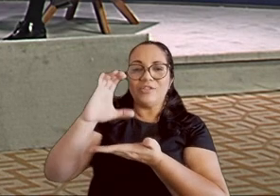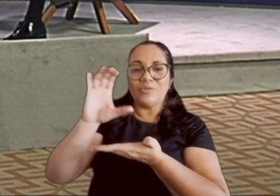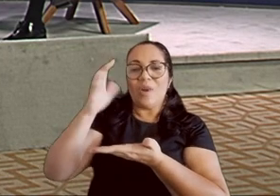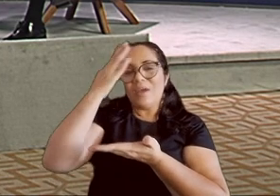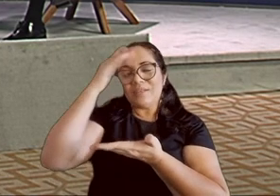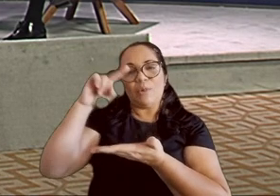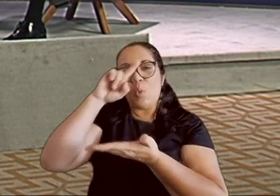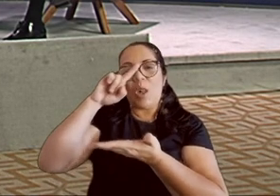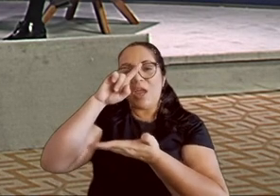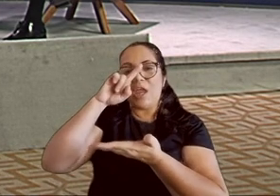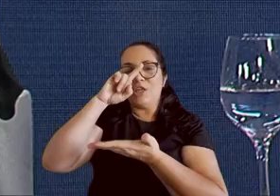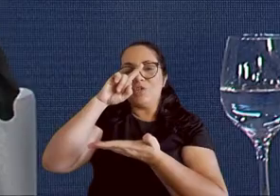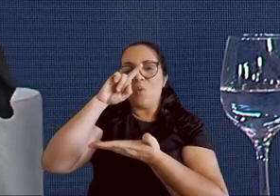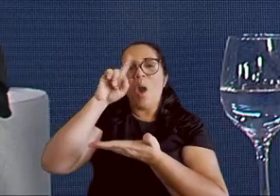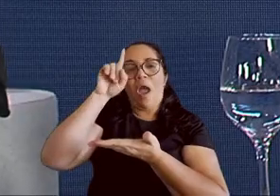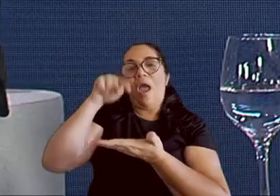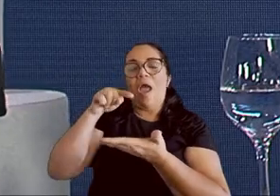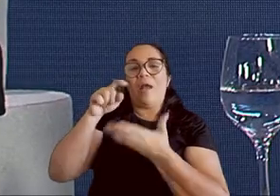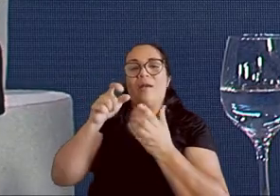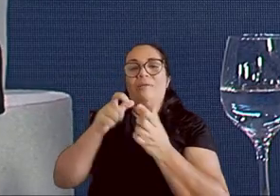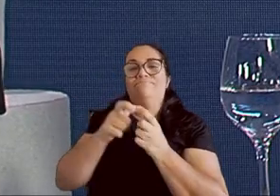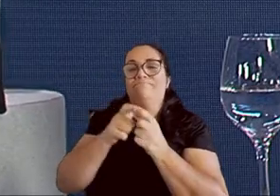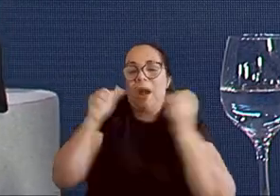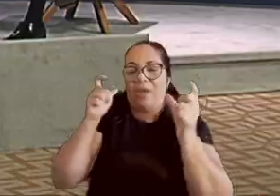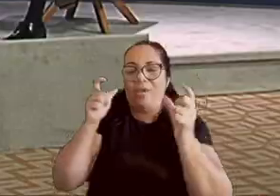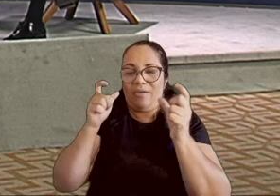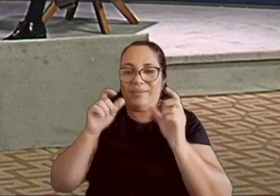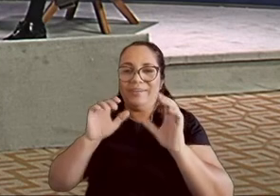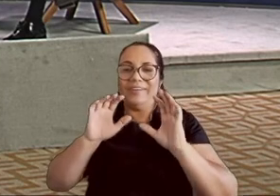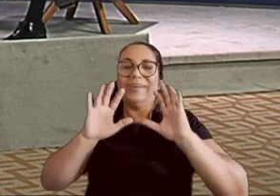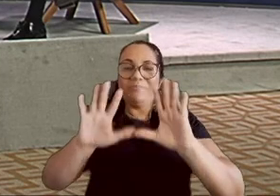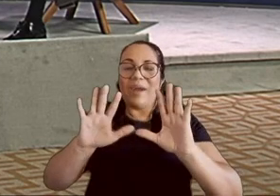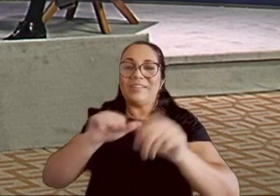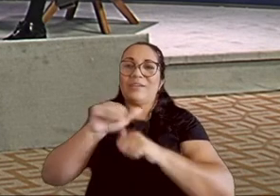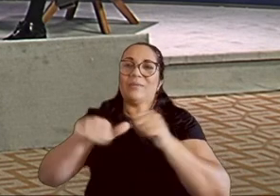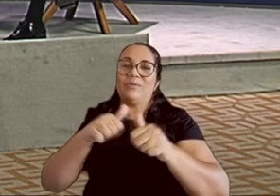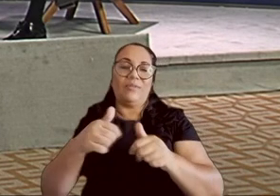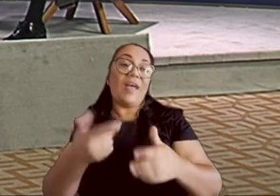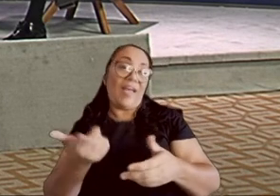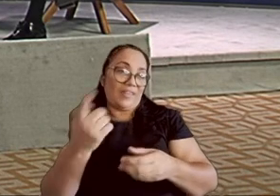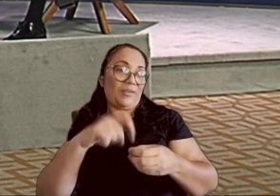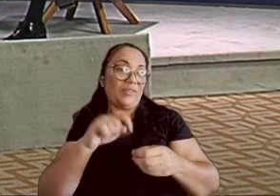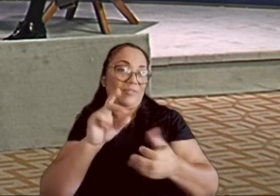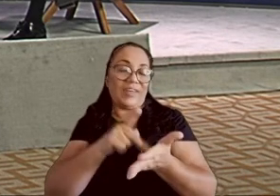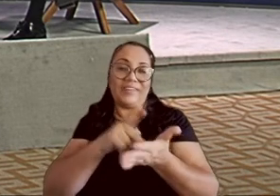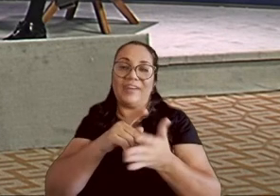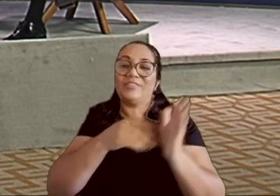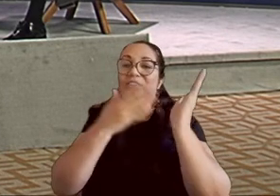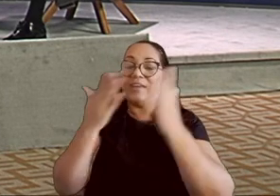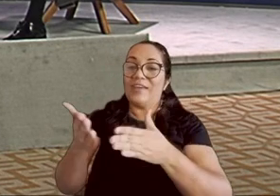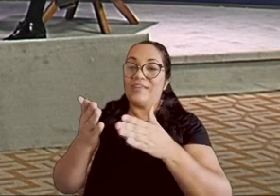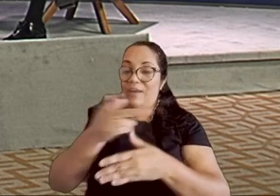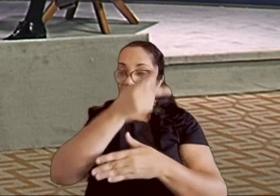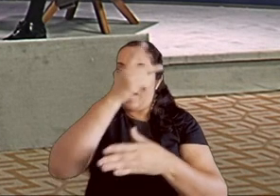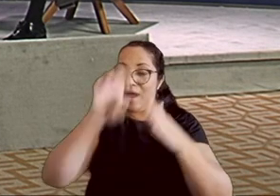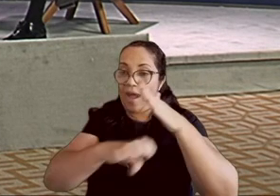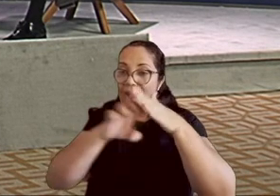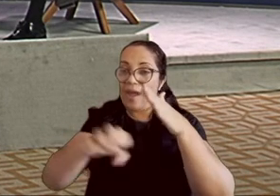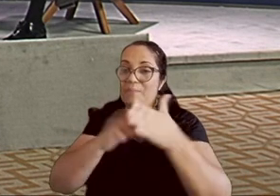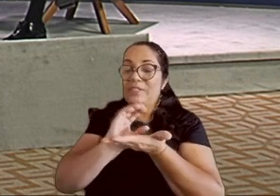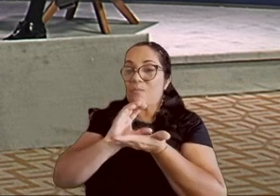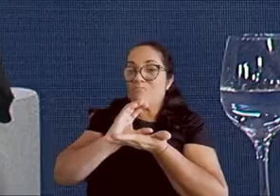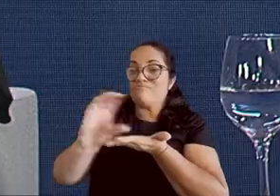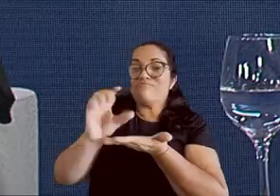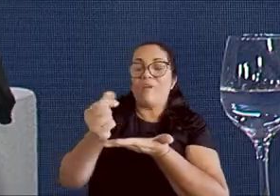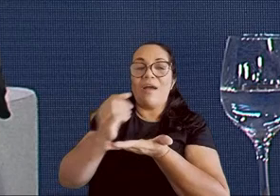risco não tava Claro exato então o investidor Talvez ele tenha ficado um pouco mal acostumado esses